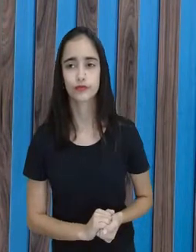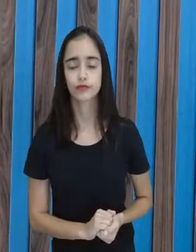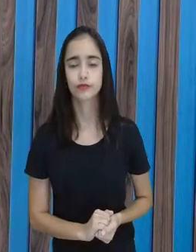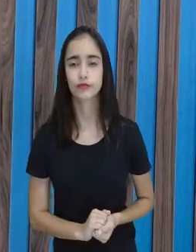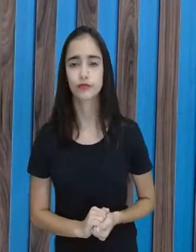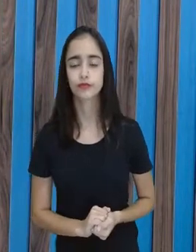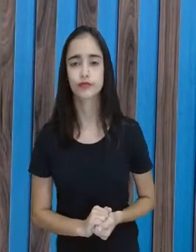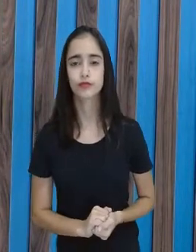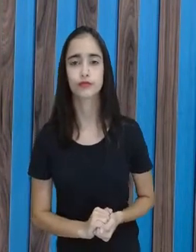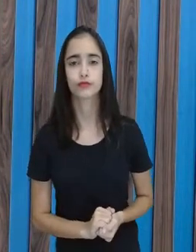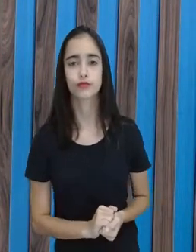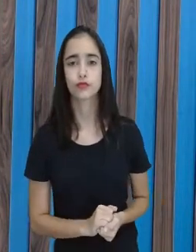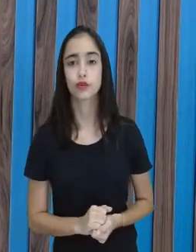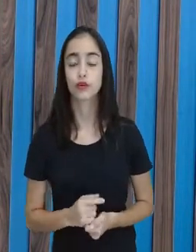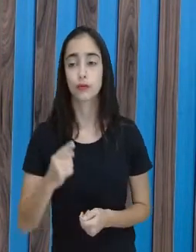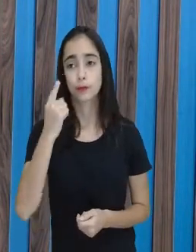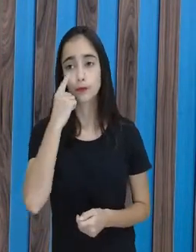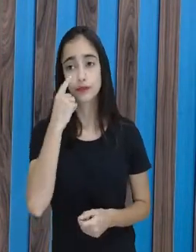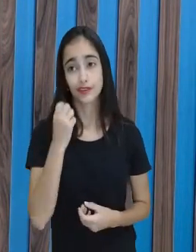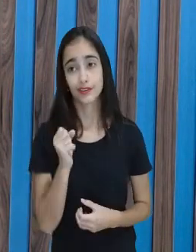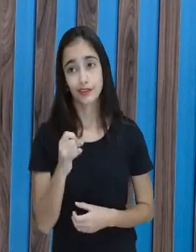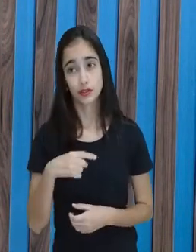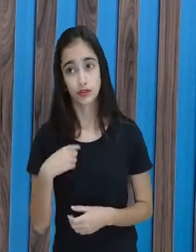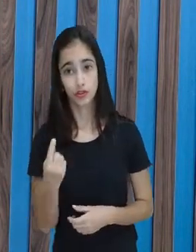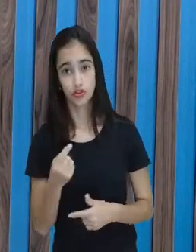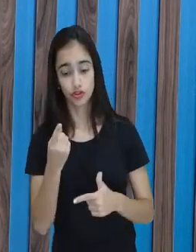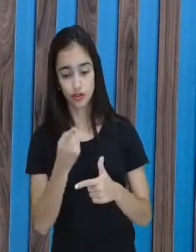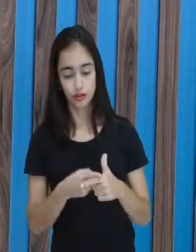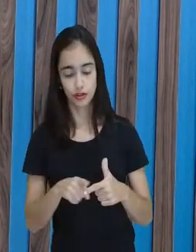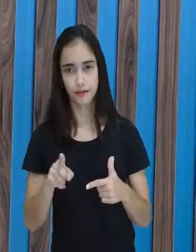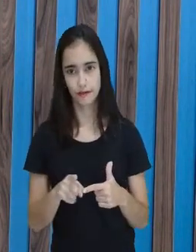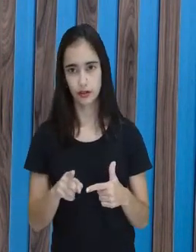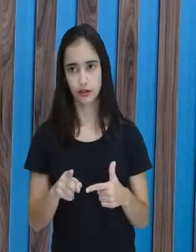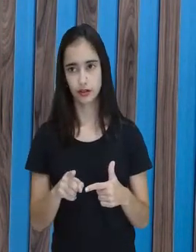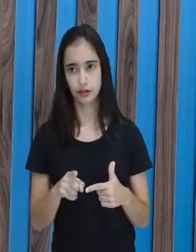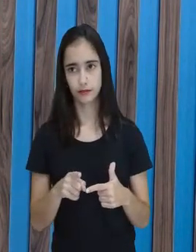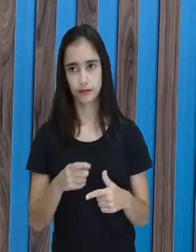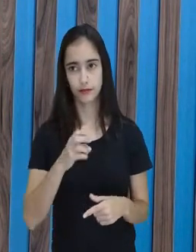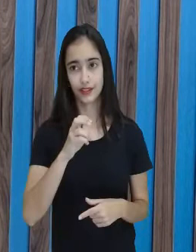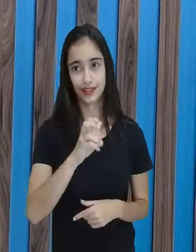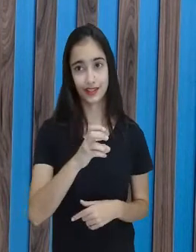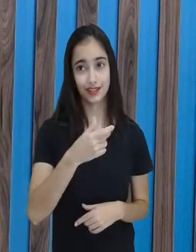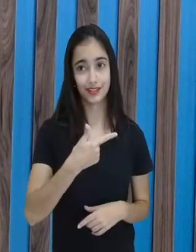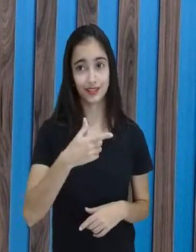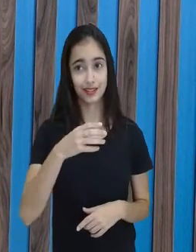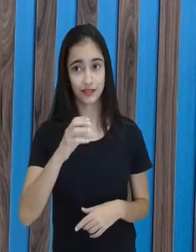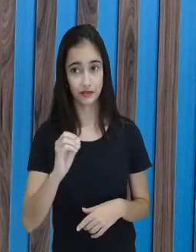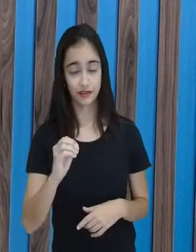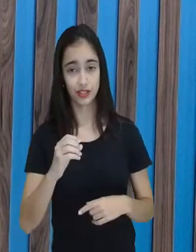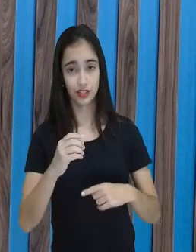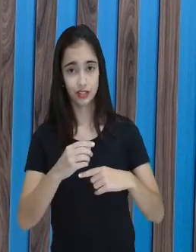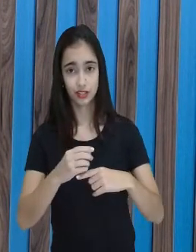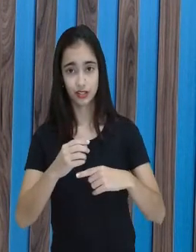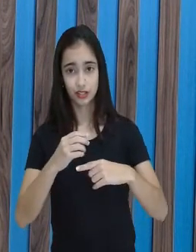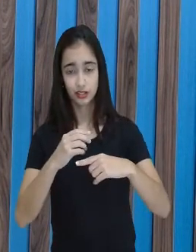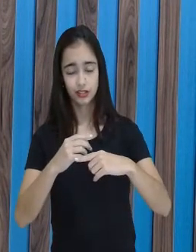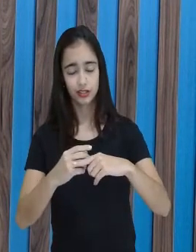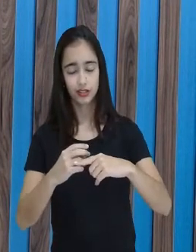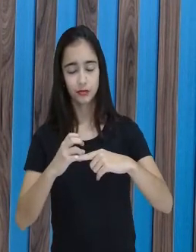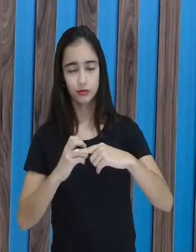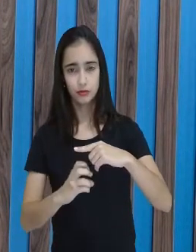Olhem, quando a gente divide 520 por 5, chega a um número de